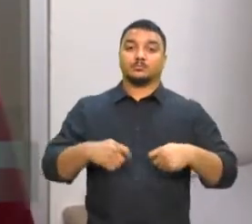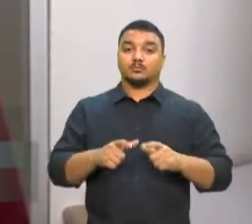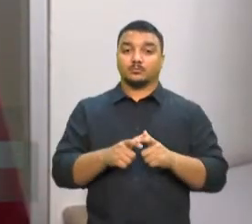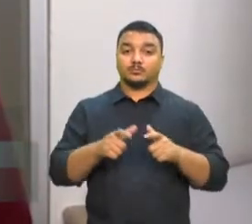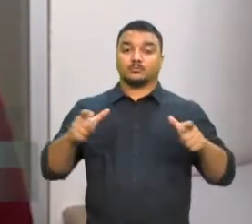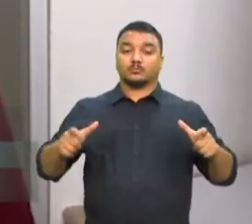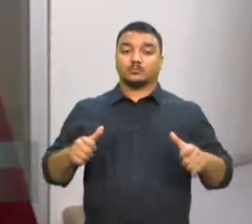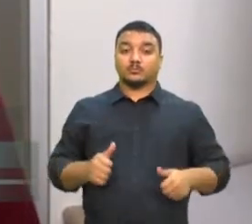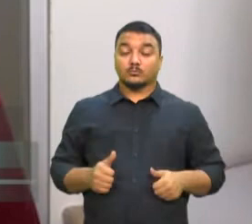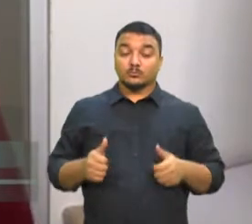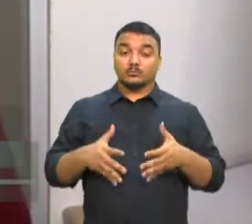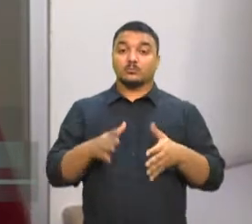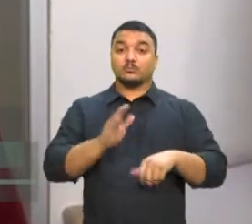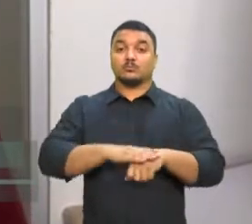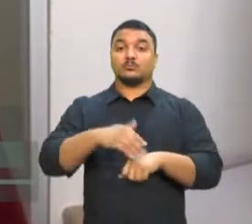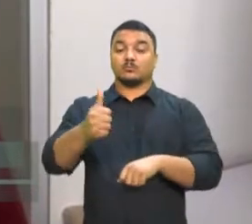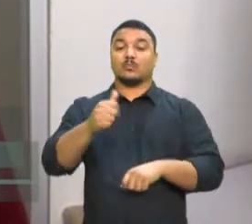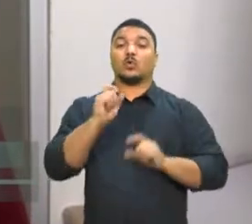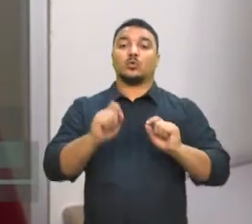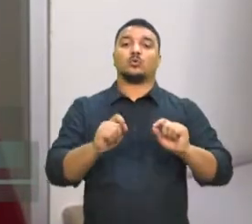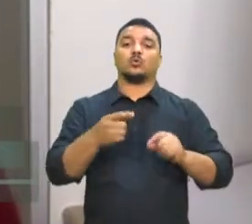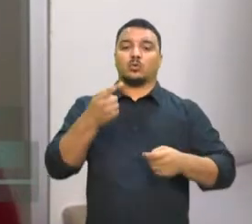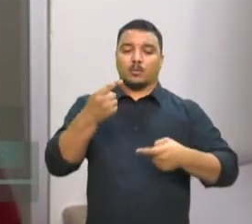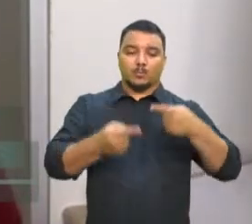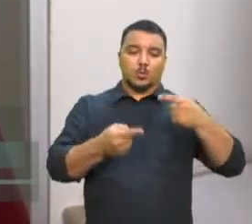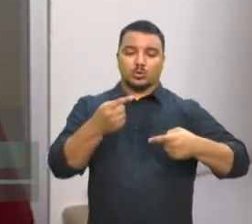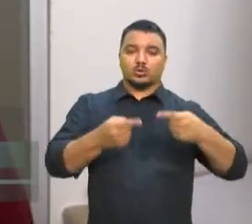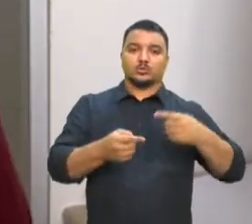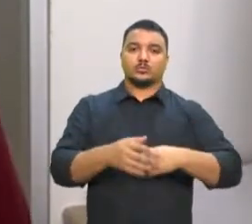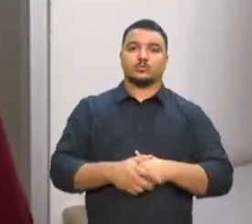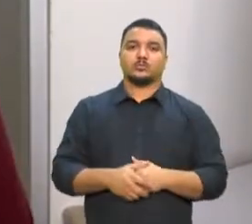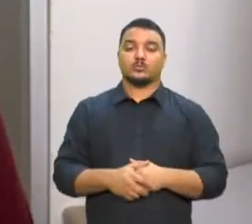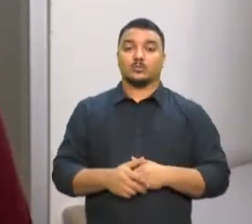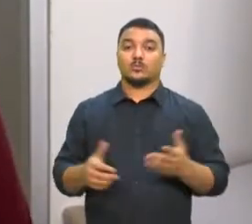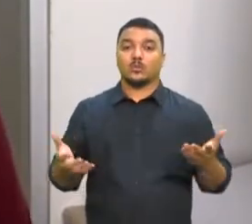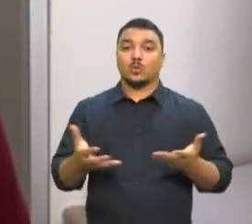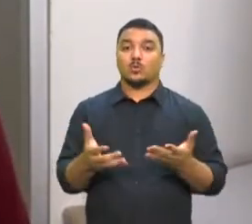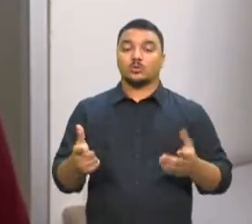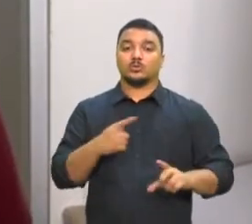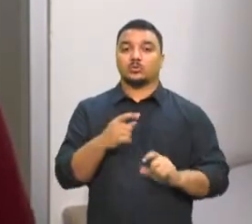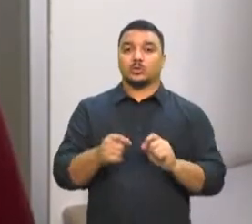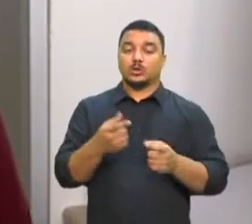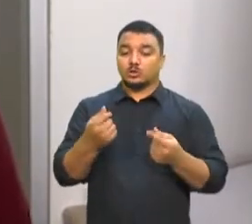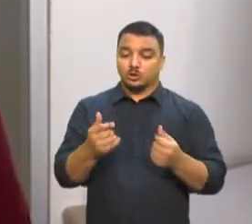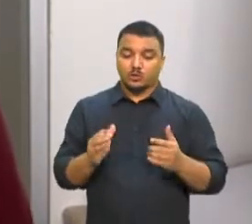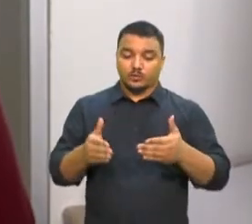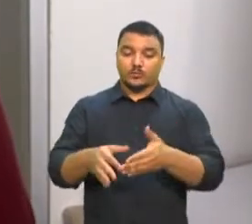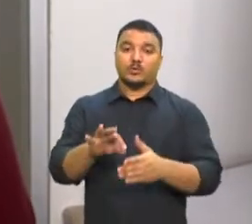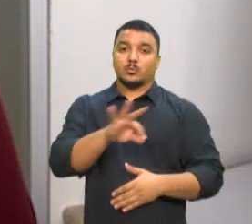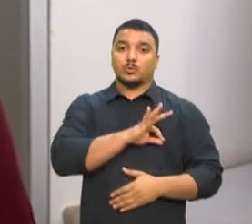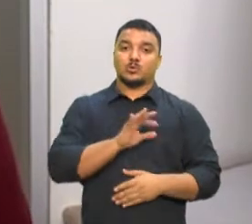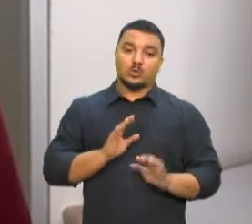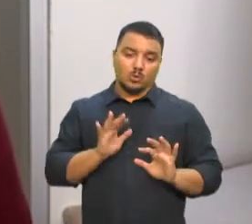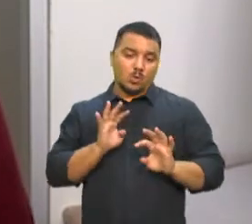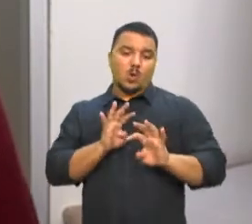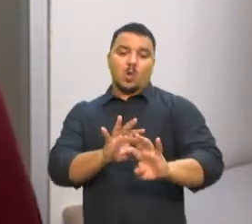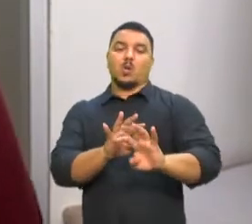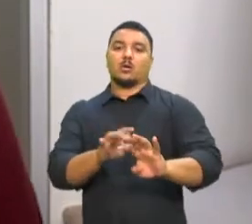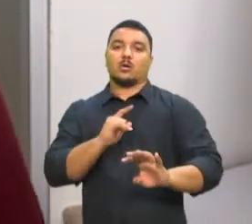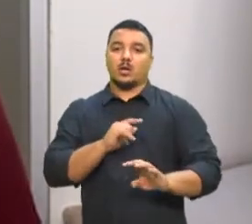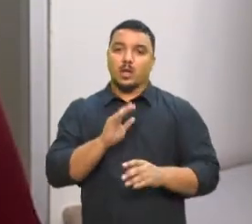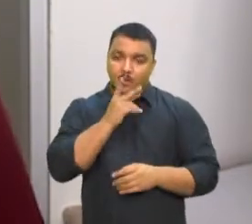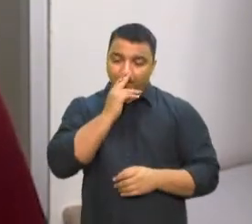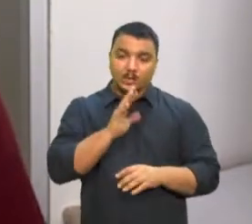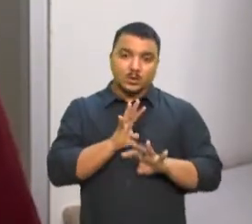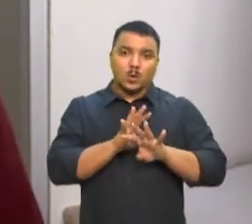e melhorar a política. Isso quer dizer o seguinte: hoje se bota muito mais dinheiro em policiamento ostensivo, portanto na repressão,